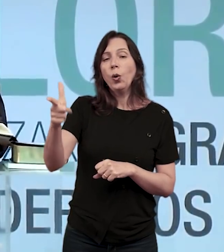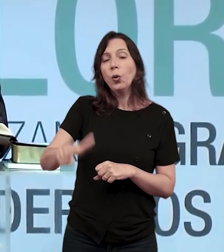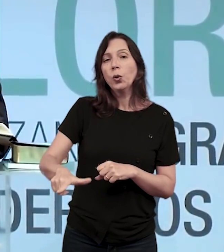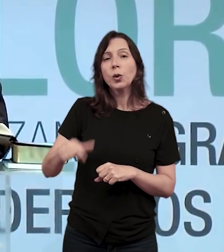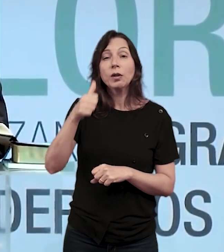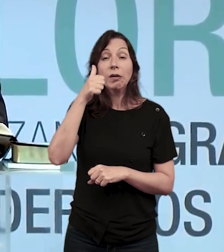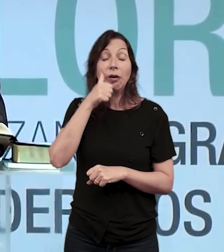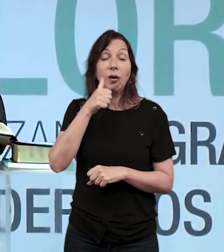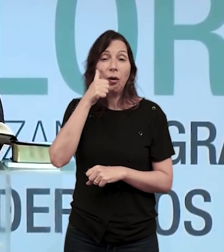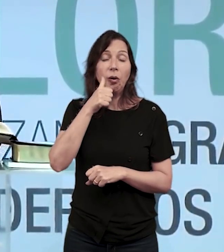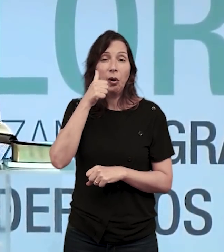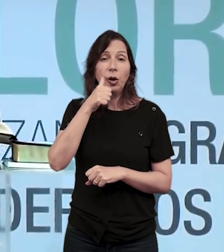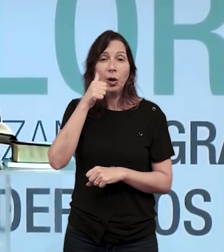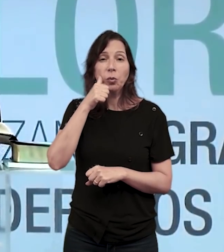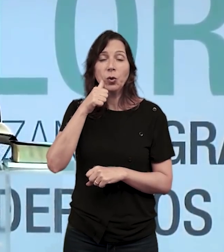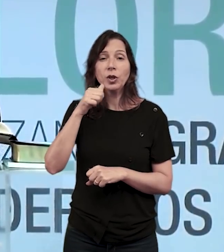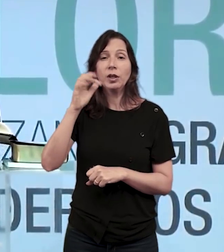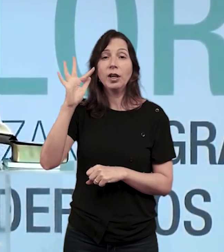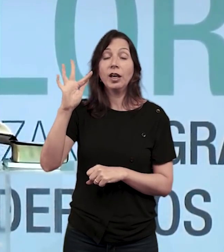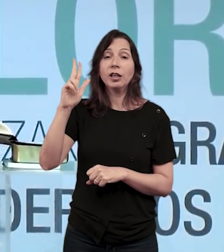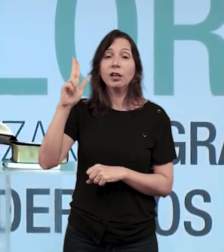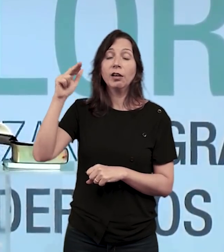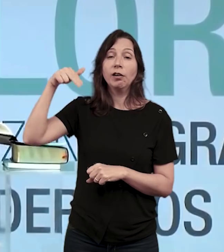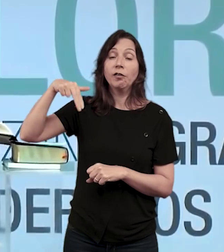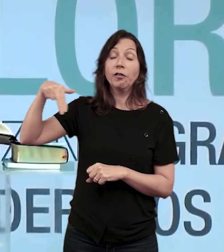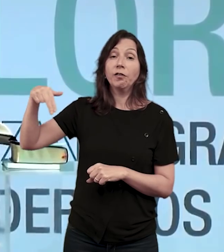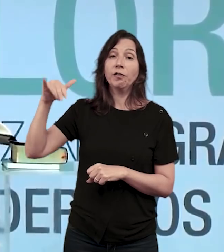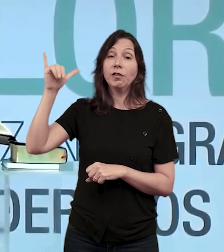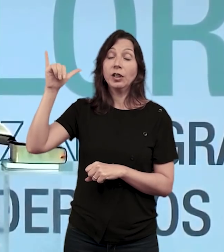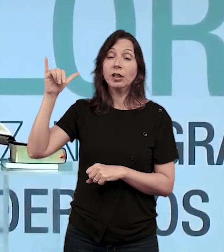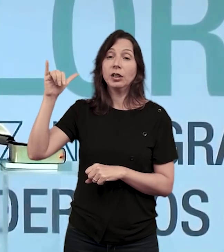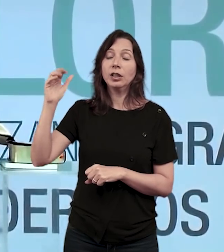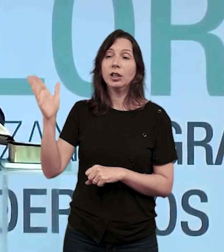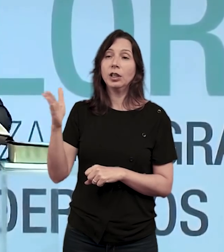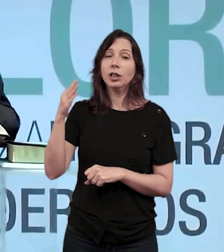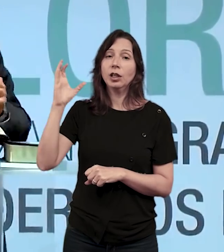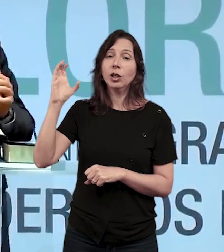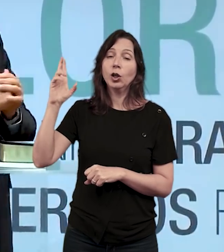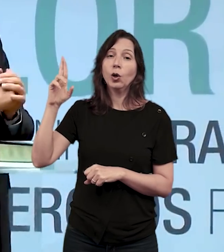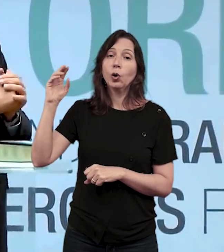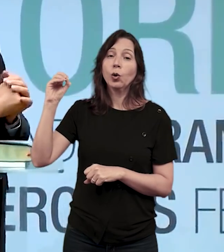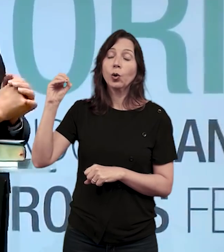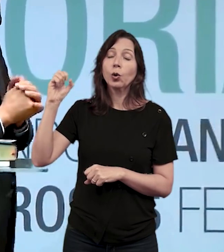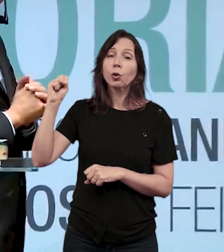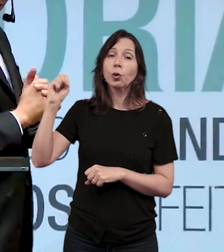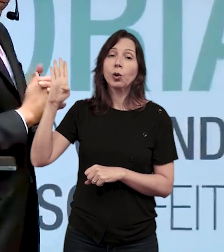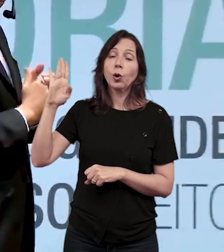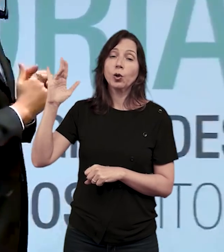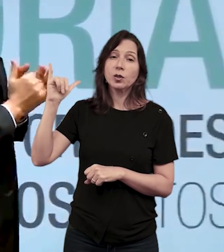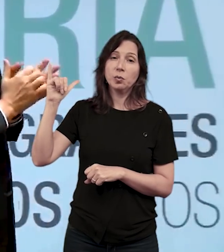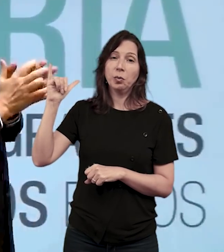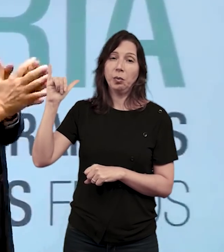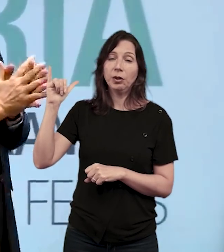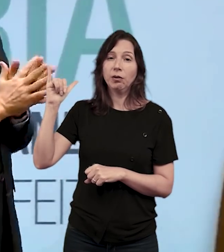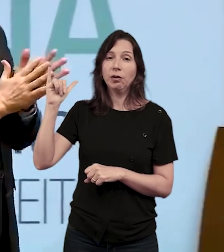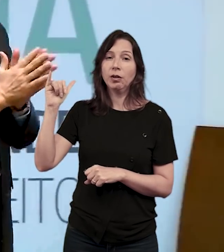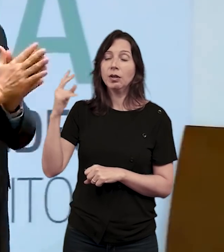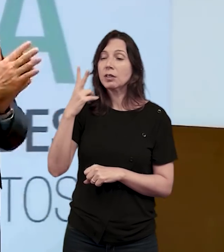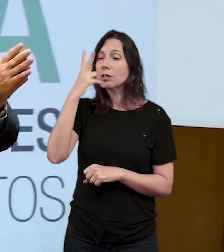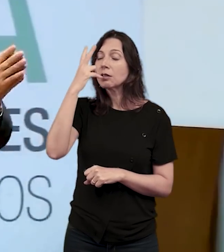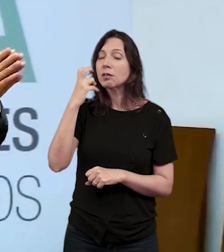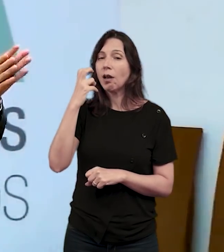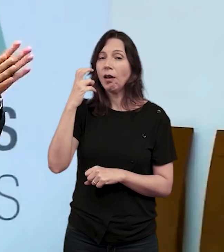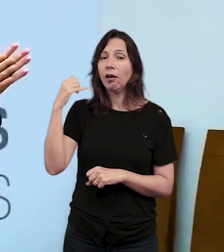Pense comigo em Dietrich Bonhoeffer, enforcado no dia 9 de abril de 1945, pelo nazismo